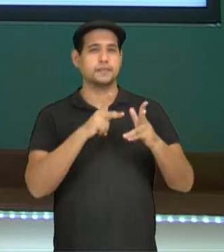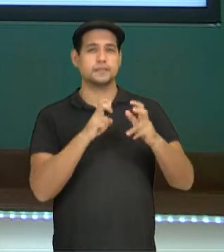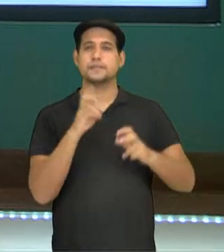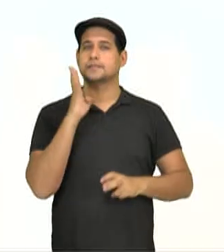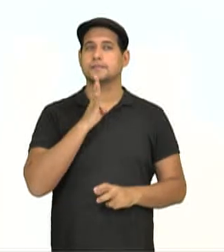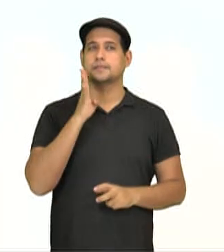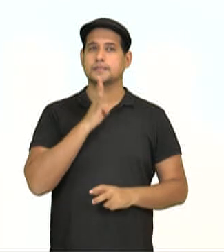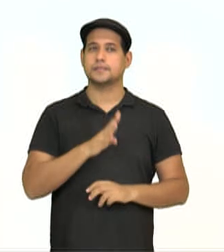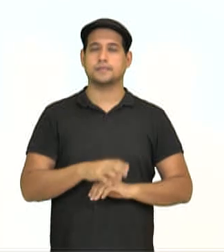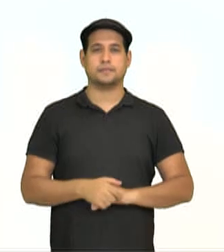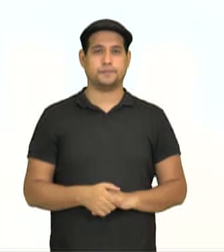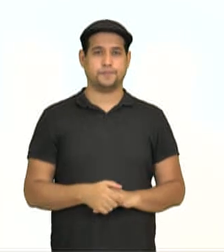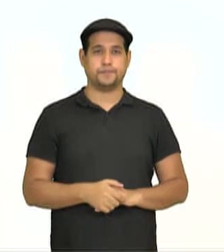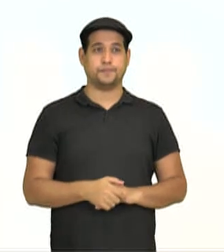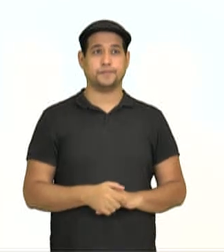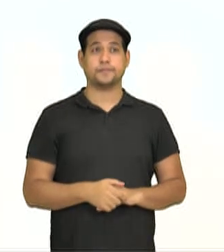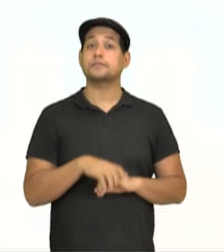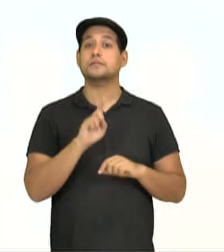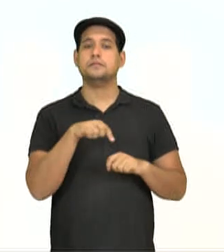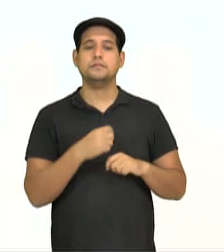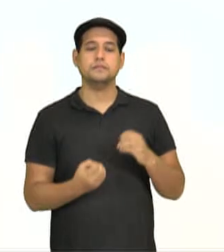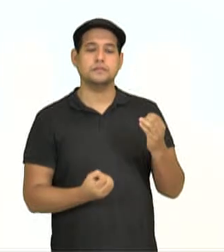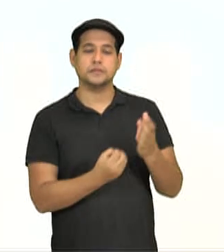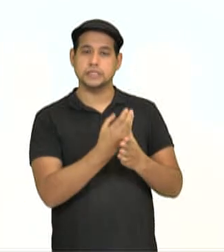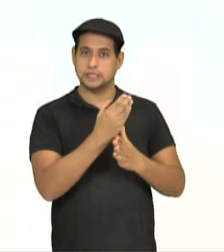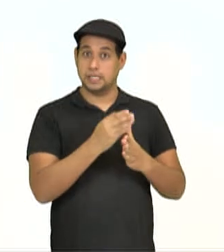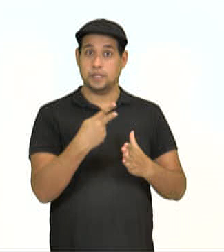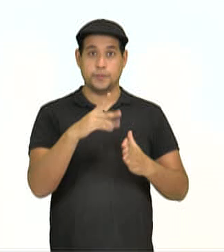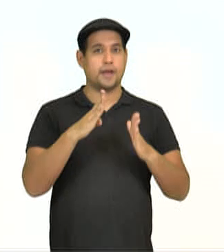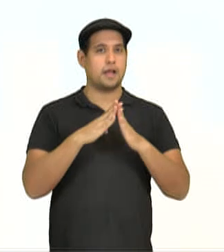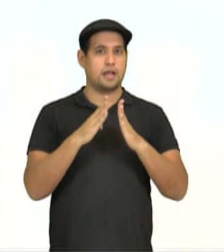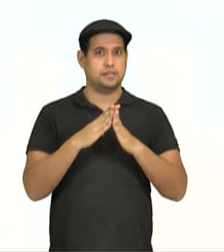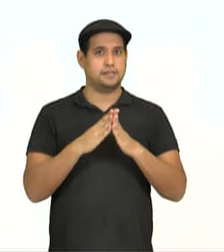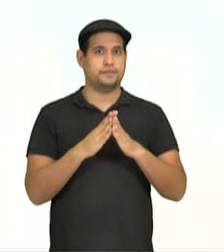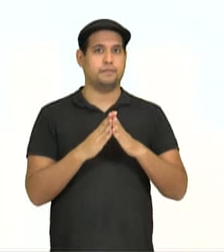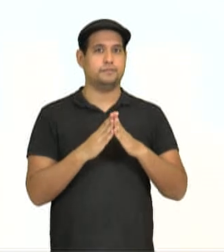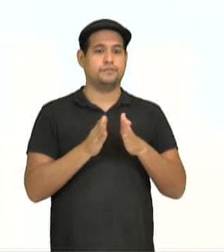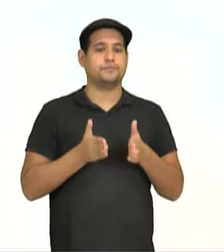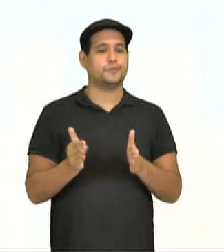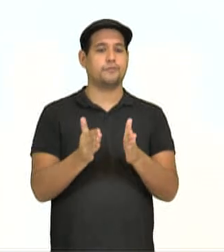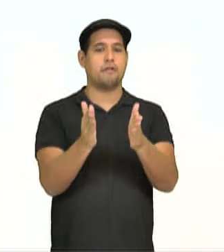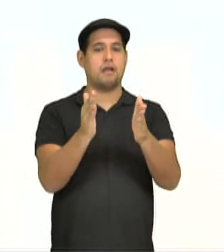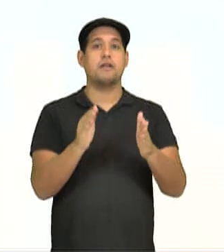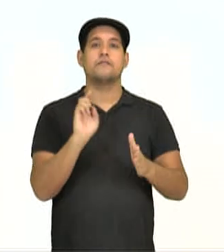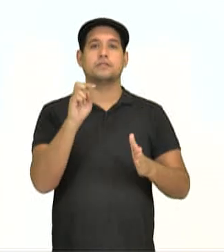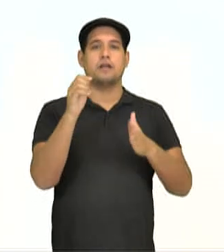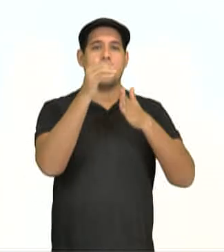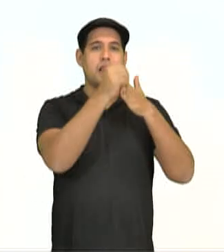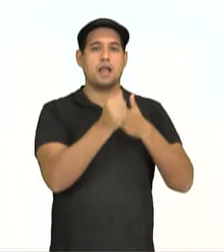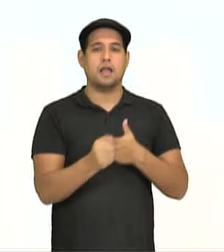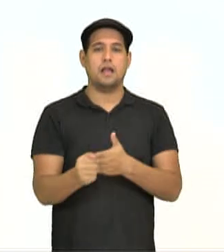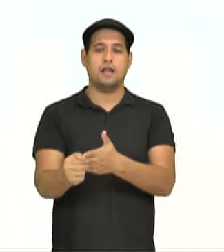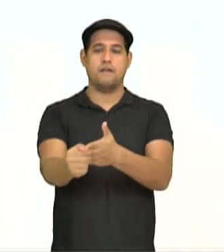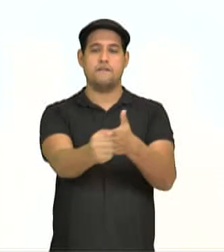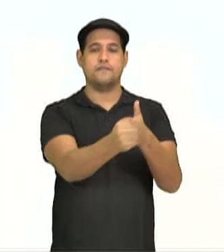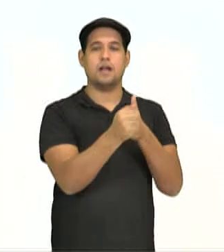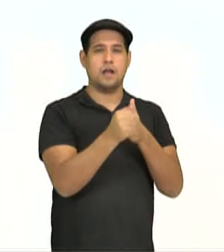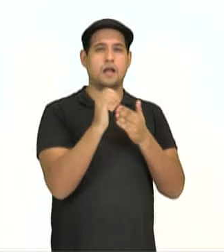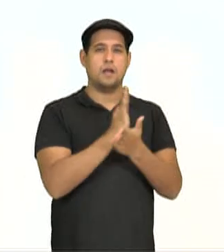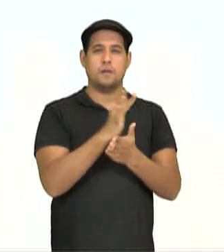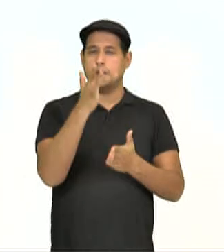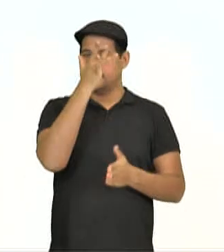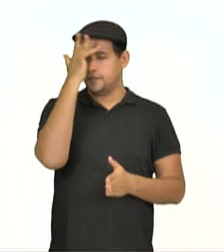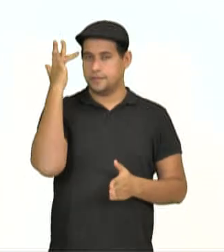bacana. Crie um percurso em sua casa e seja guia e guiado por